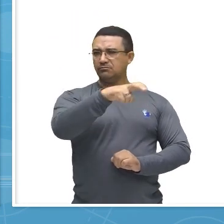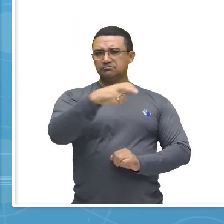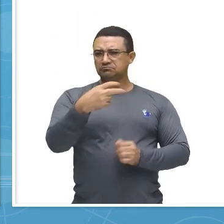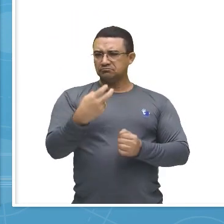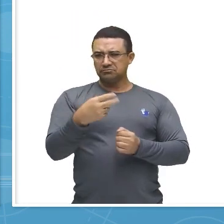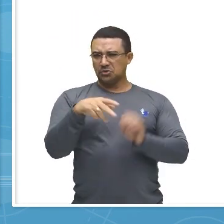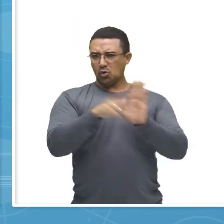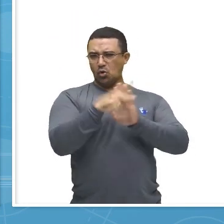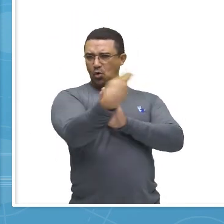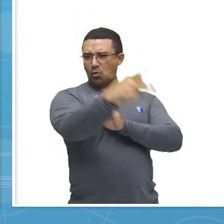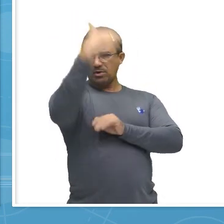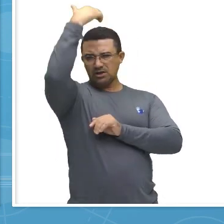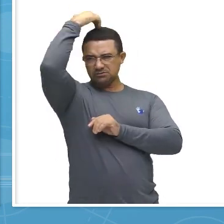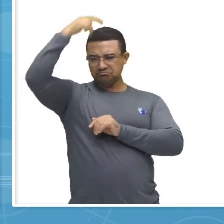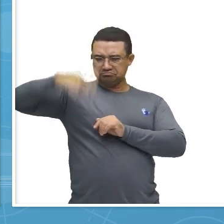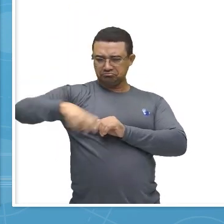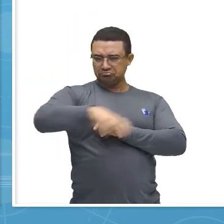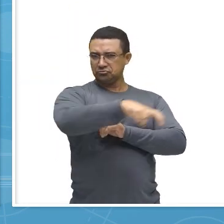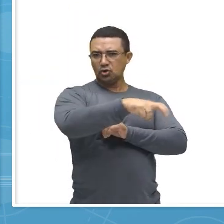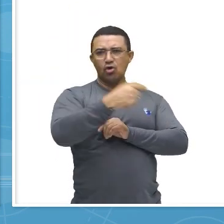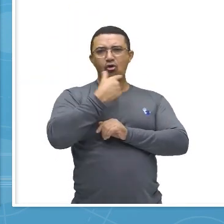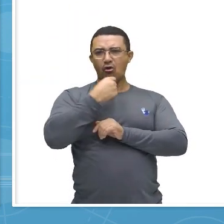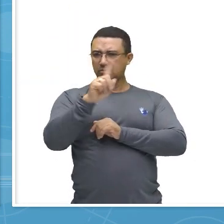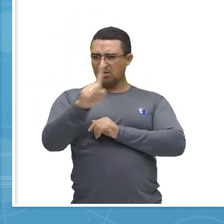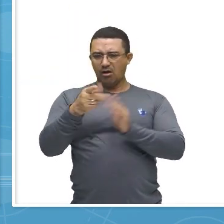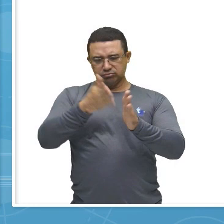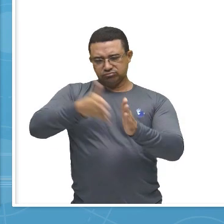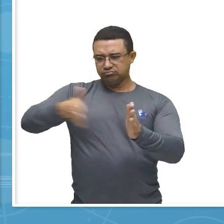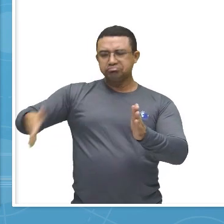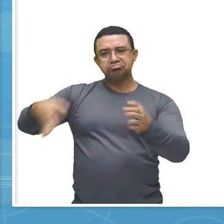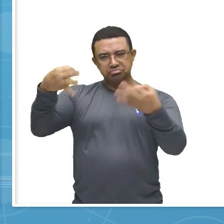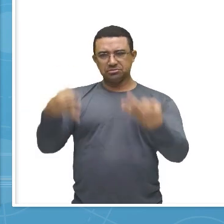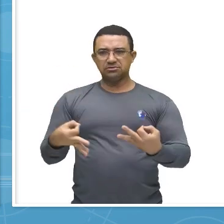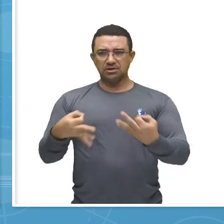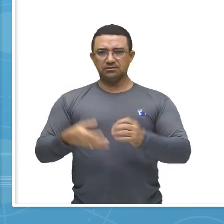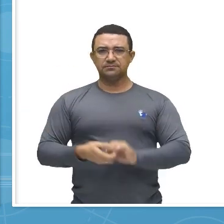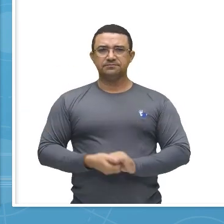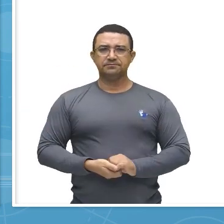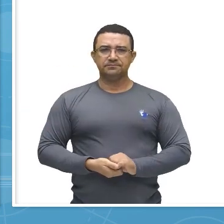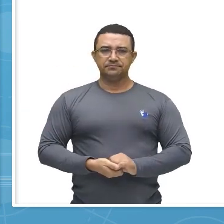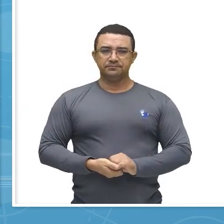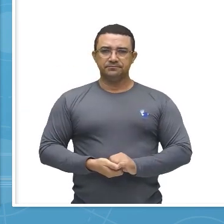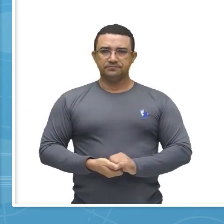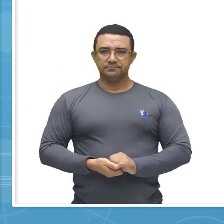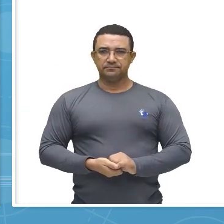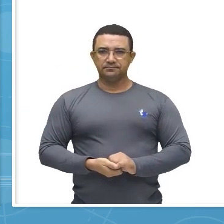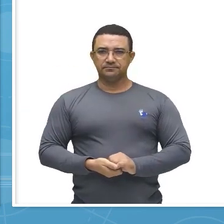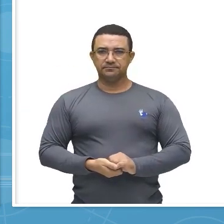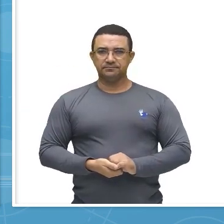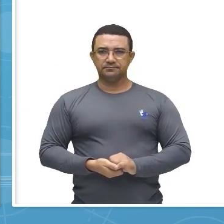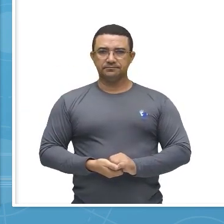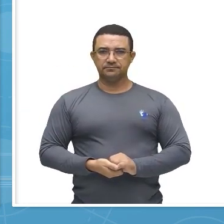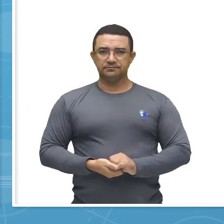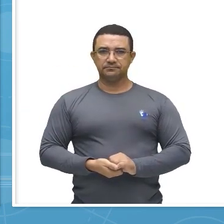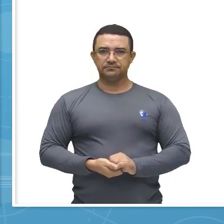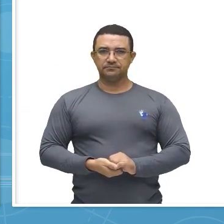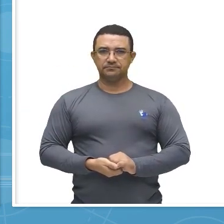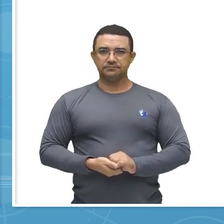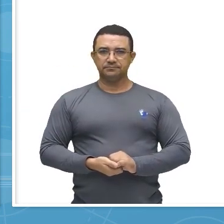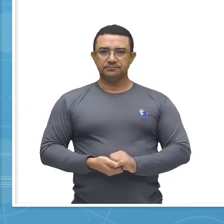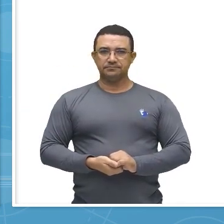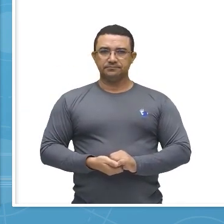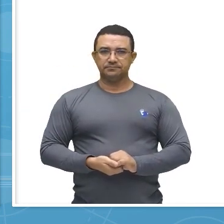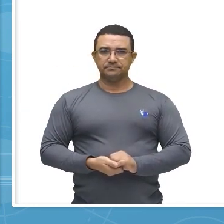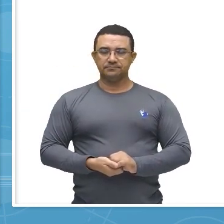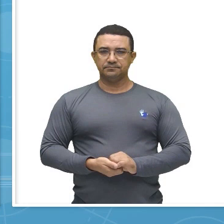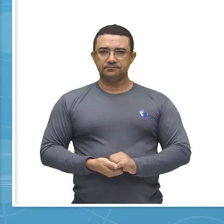cabe nenhuma culpa, né? Nenhuma culpa. Muito bem. Então, olha só. Né? Poderíamos marcar aqui, não é isso?